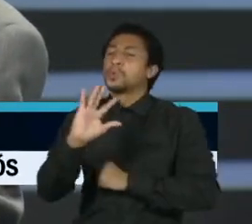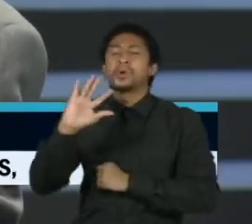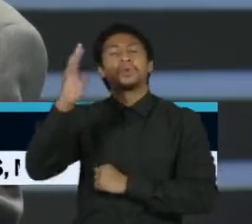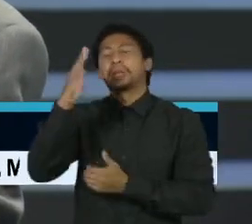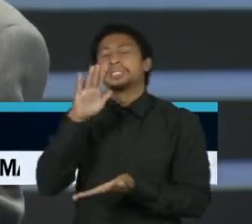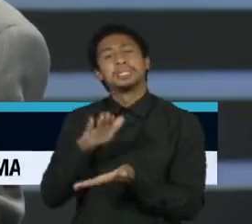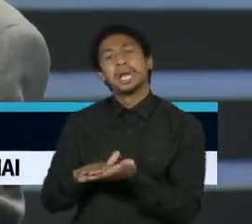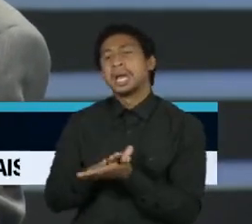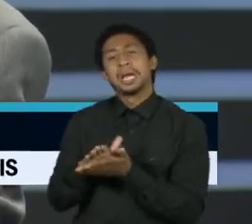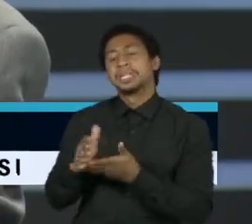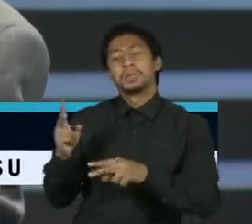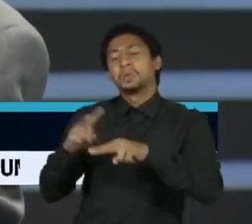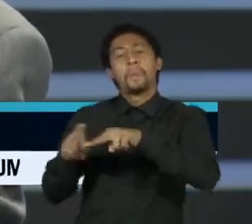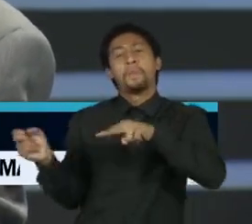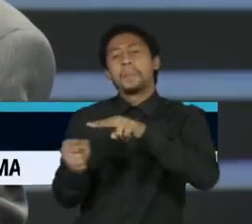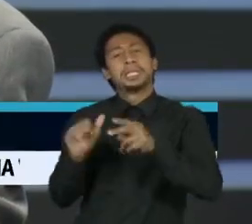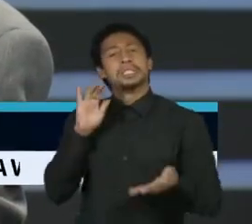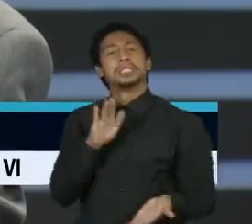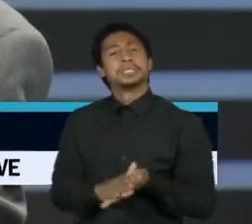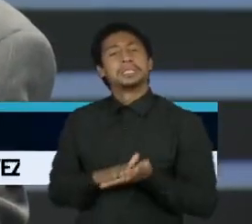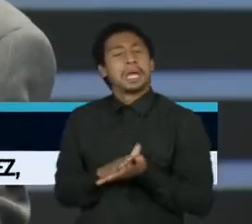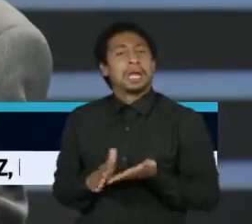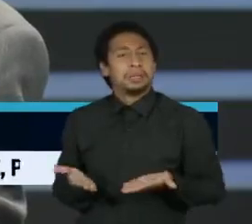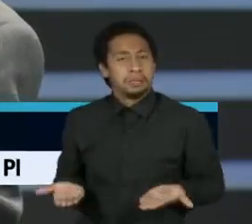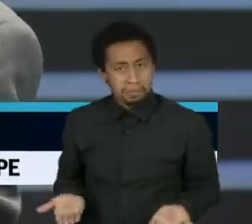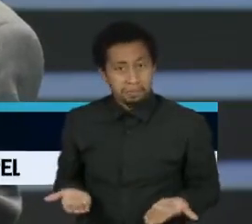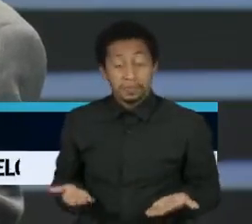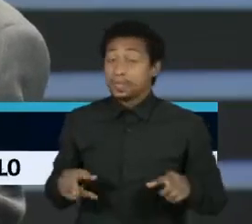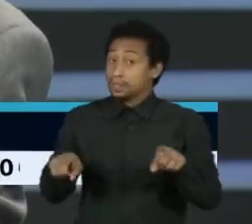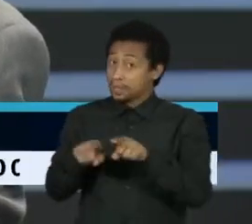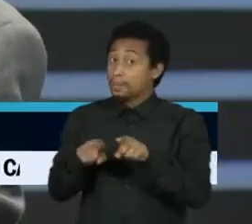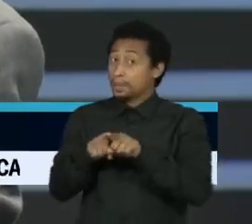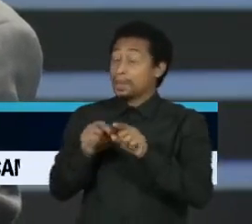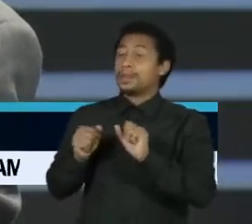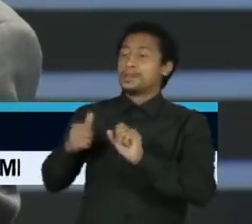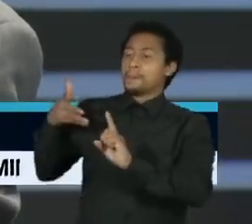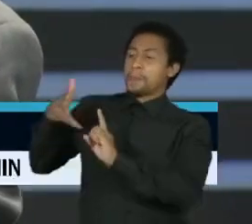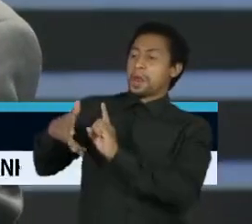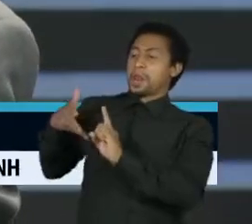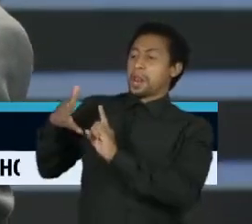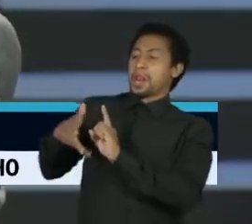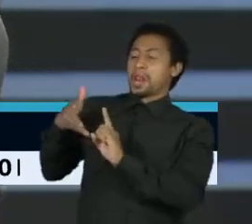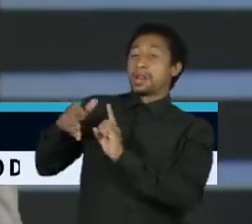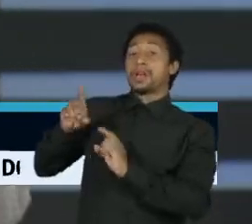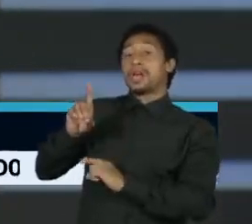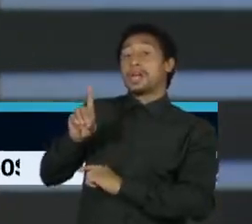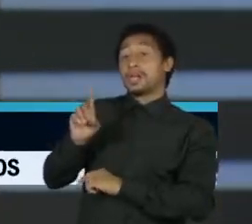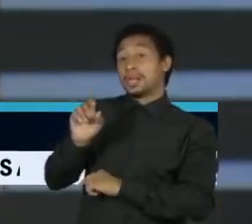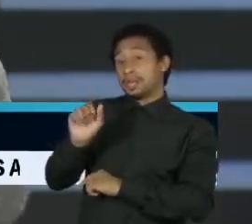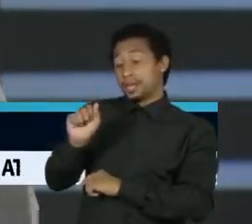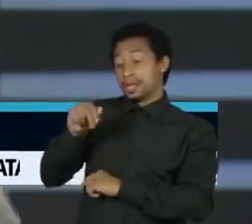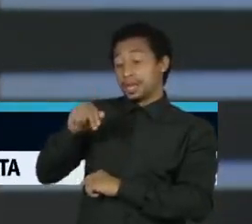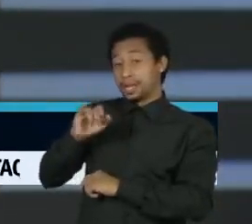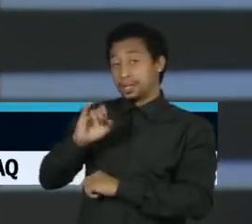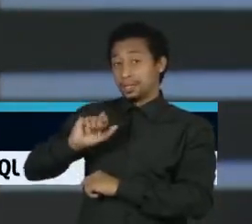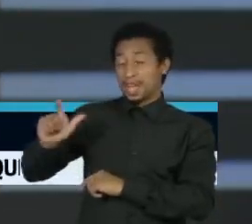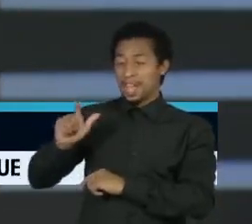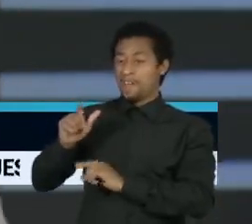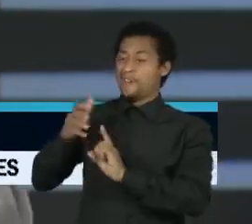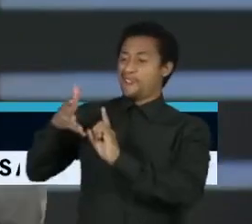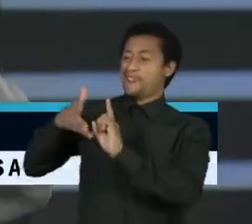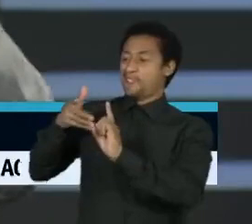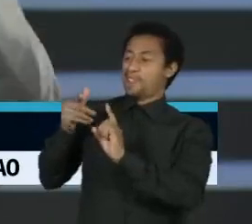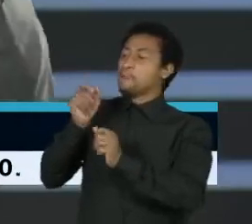entanto, as falas agressivas, que de fato são do Daniel Silveira, tudo que ele fez, então se transforma numa questão política